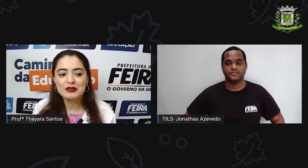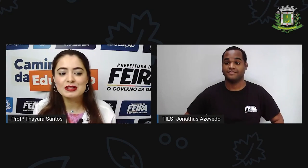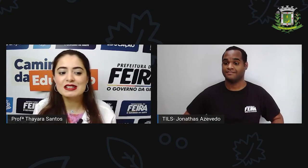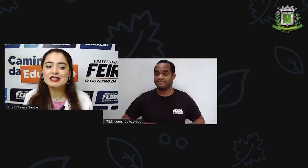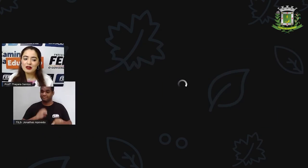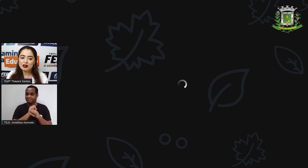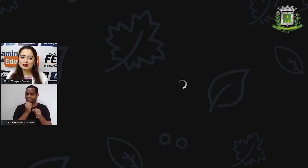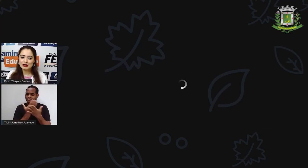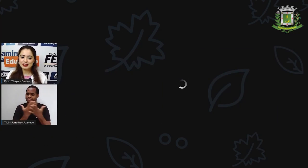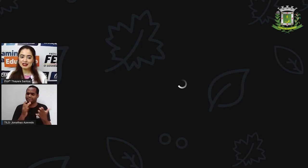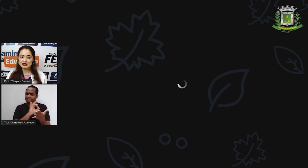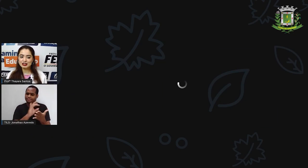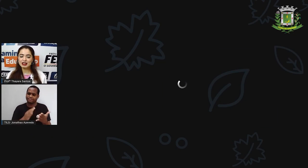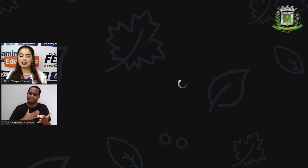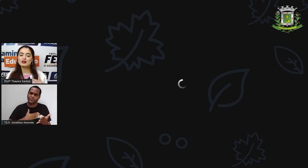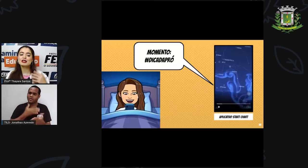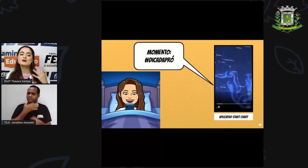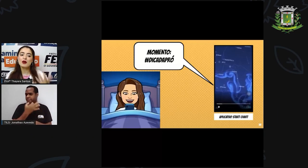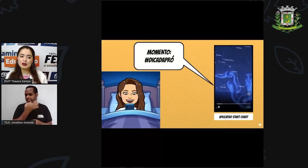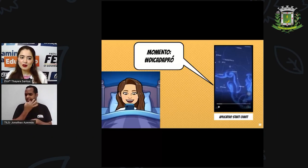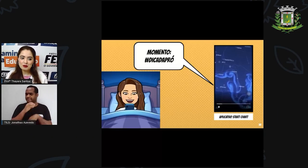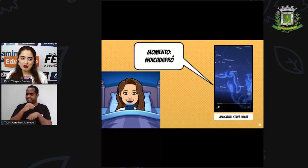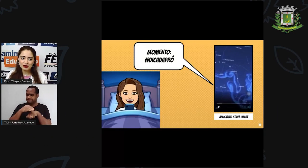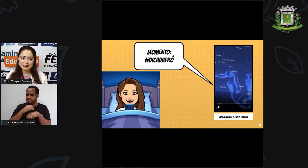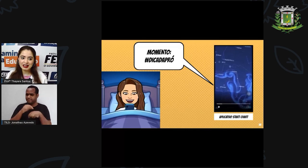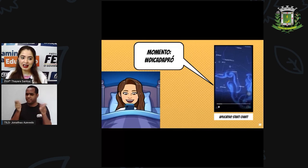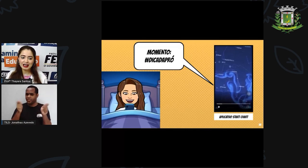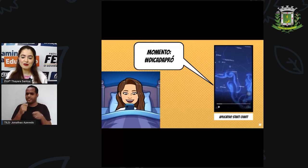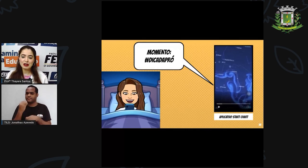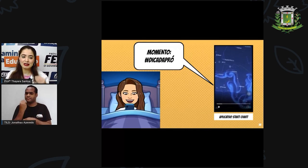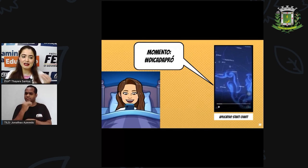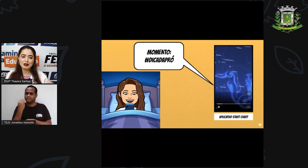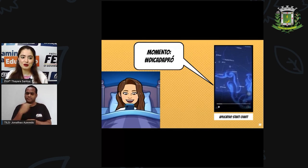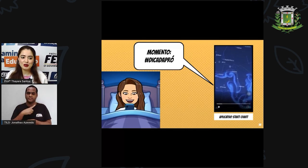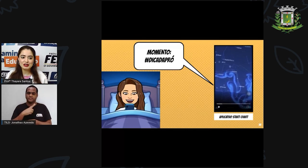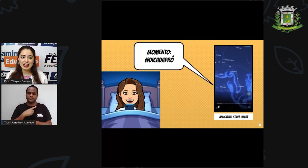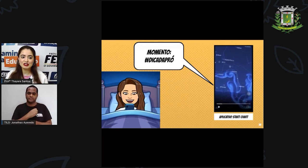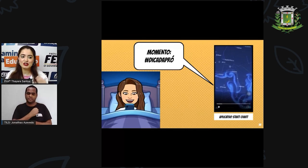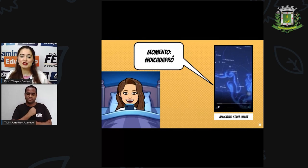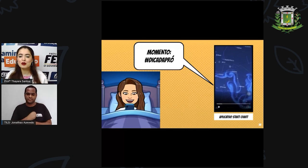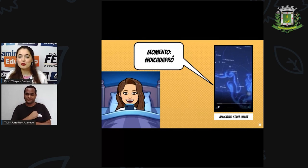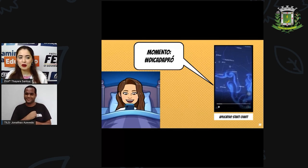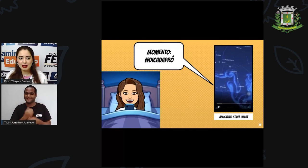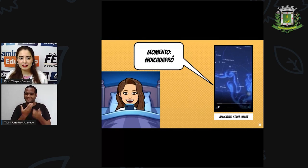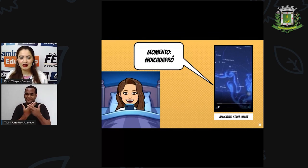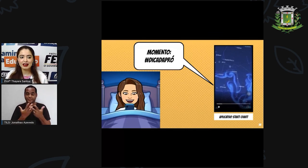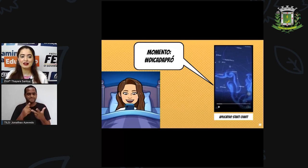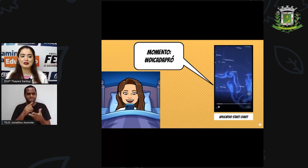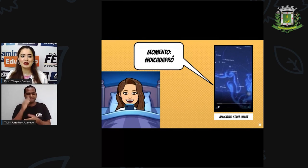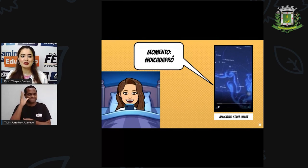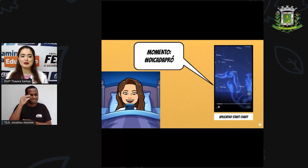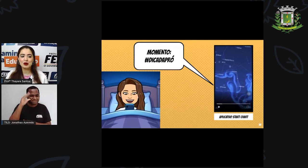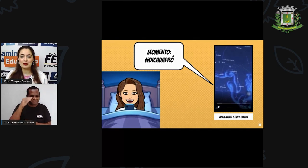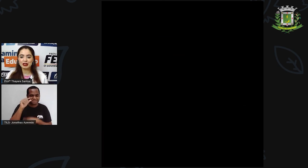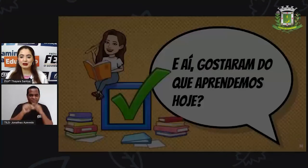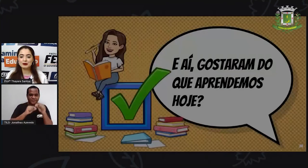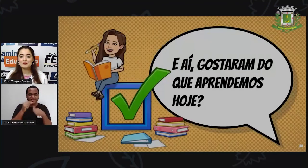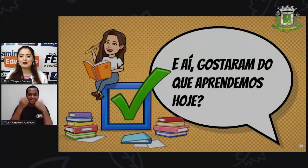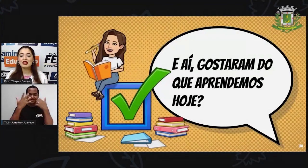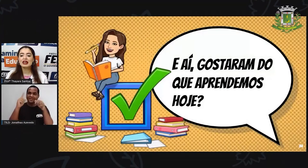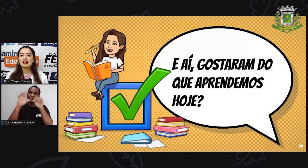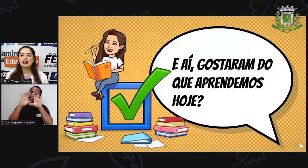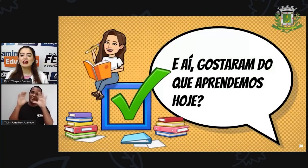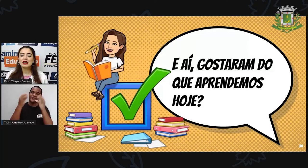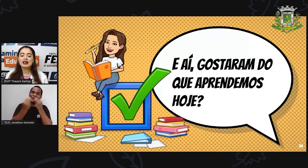Espero que vocês tenham gostado dessa dica, que vocês possam aproveitar, matar essa curiosidade, descobrir o que é que tem aí no céu nesse momento.